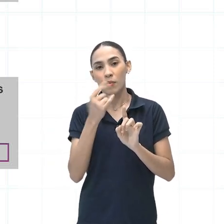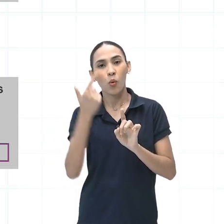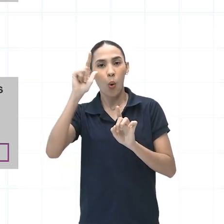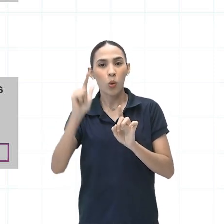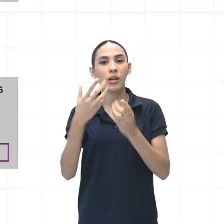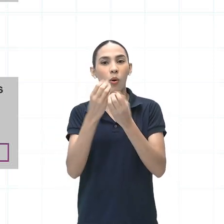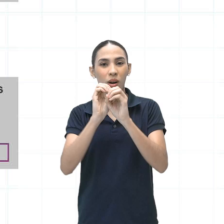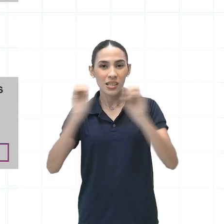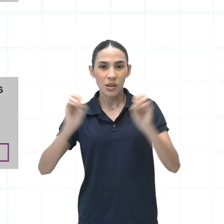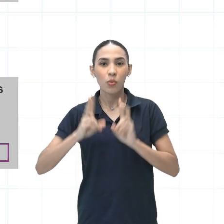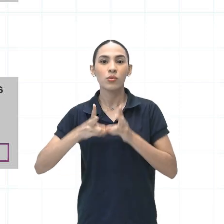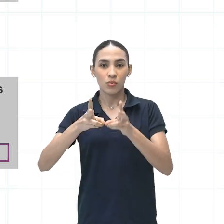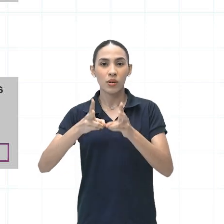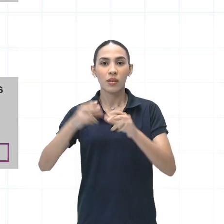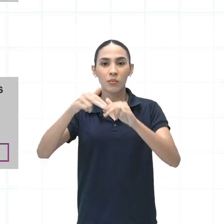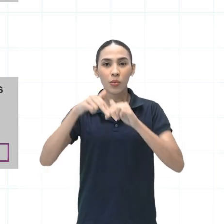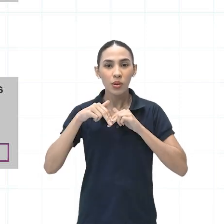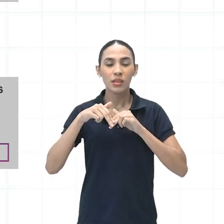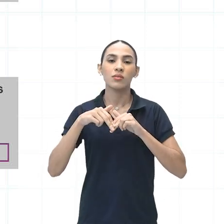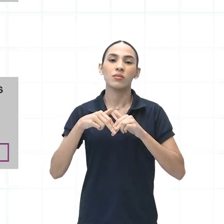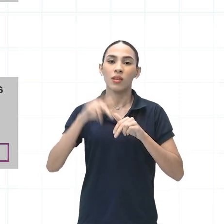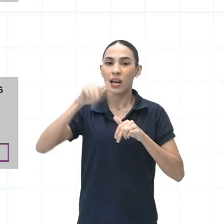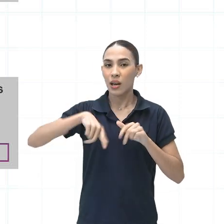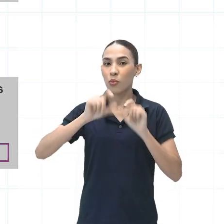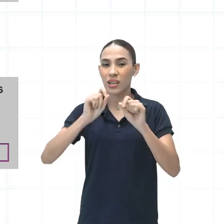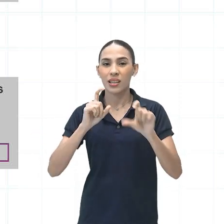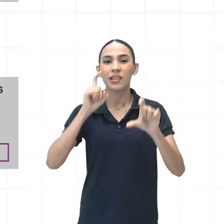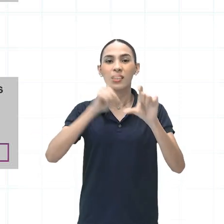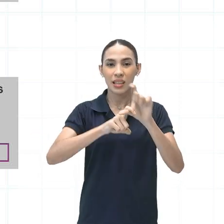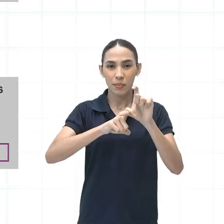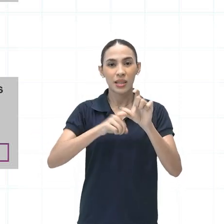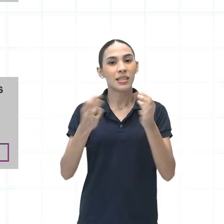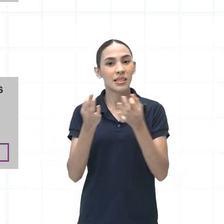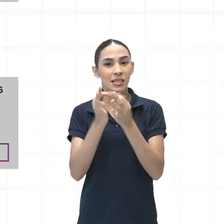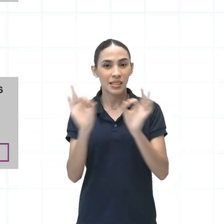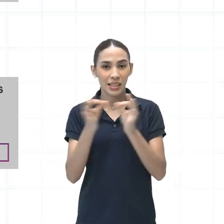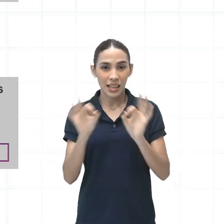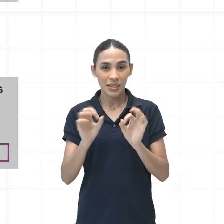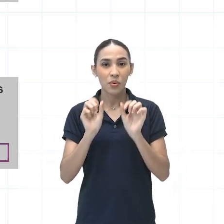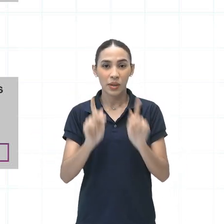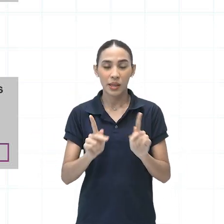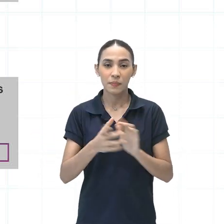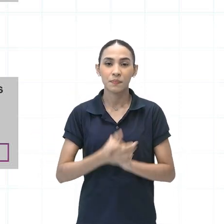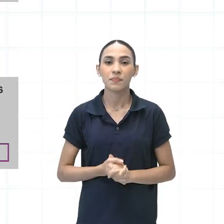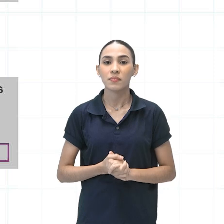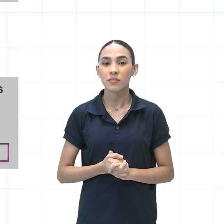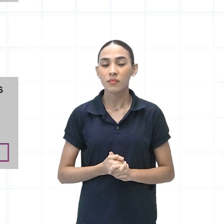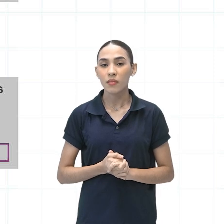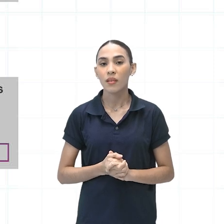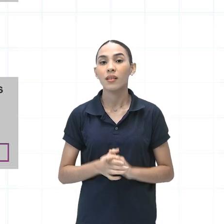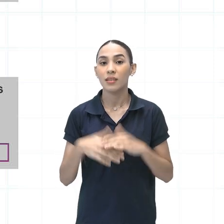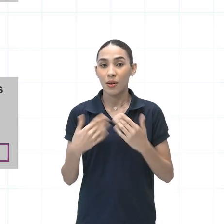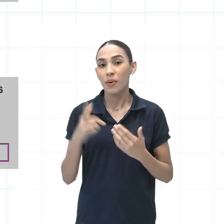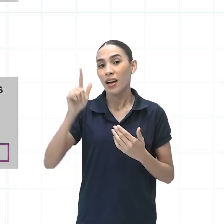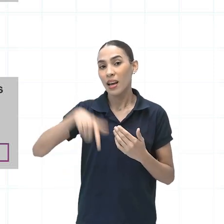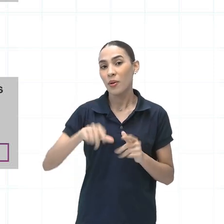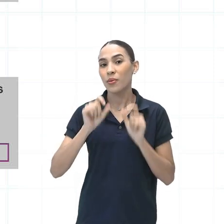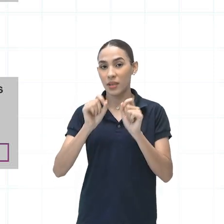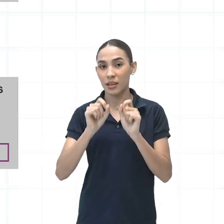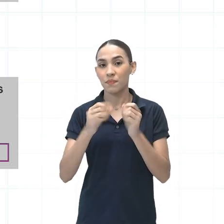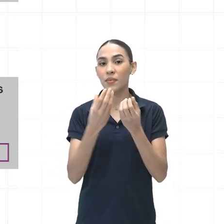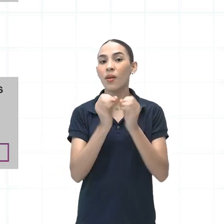oração inteira. Por isso que a gente diz que tem dependência sintática, ok? Então, essa é a